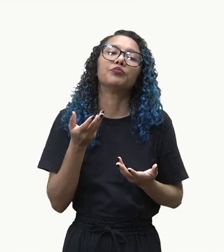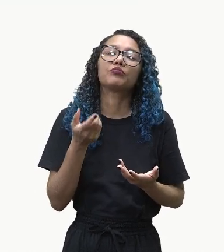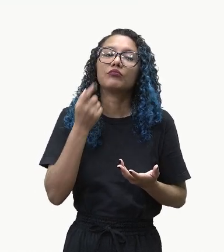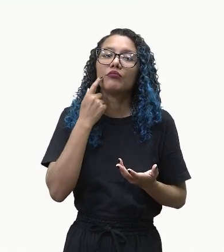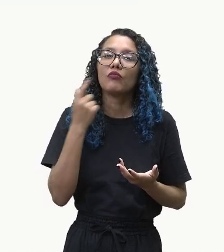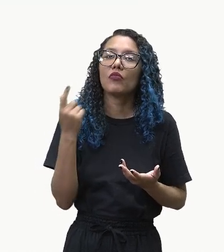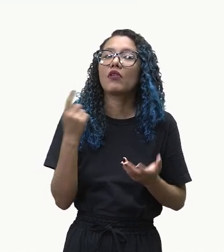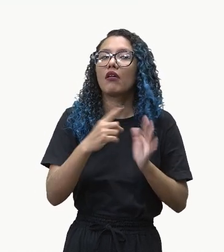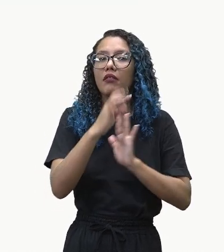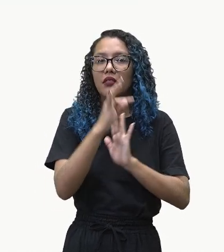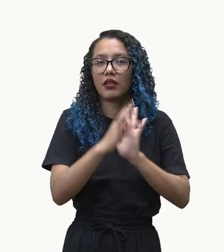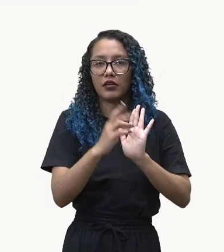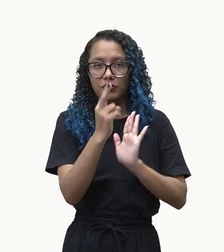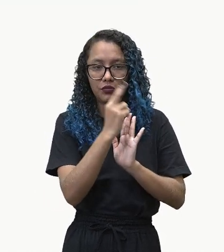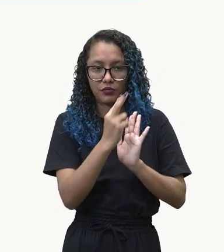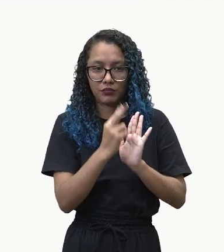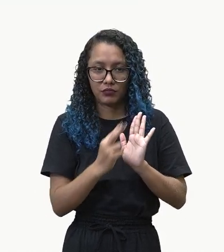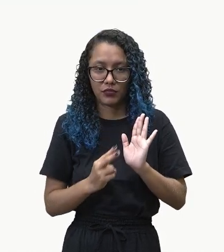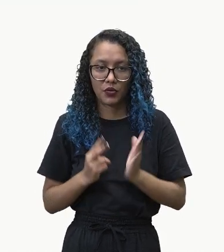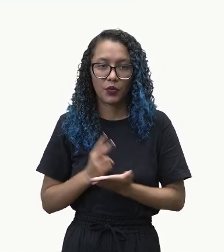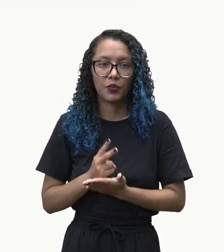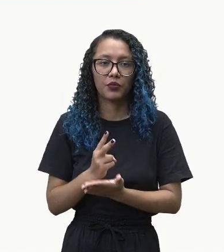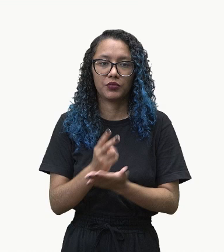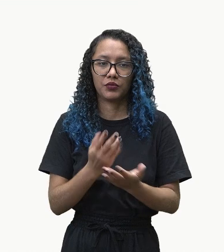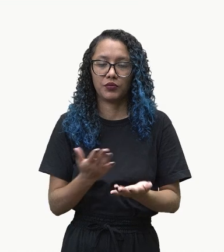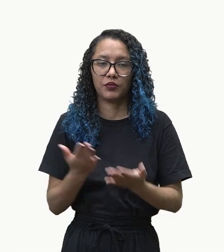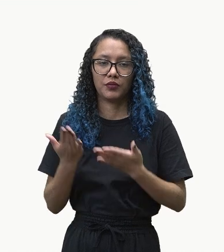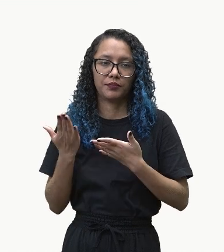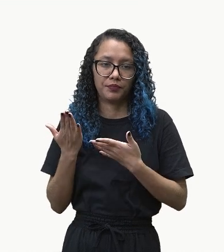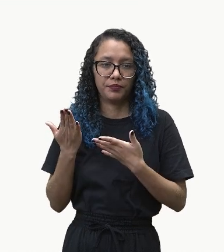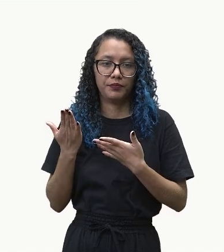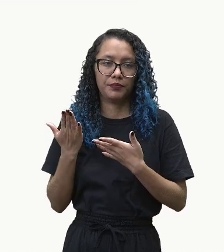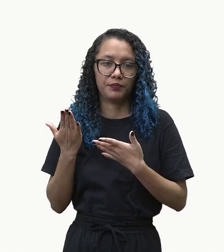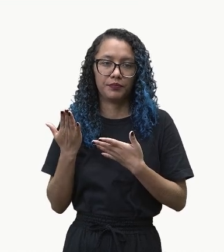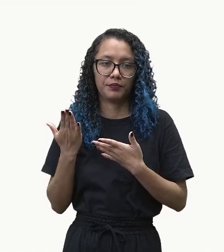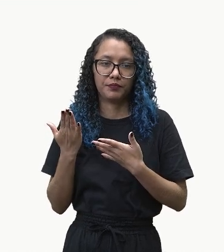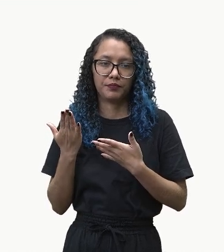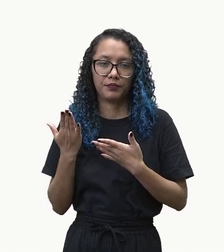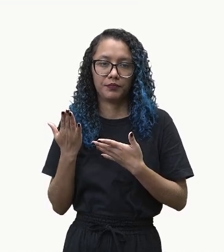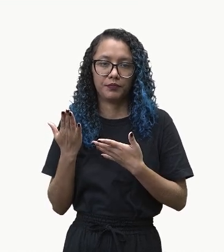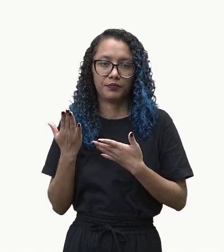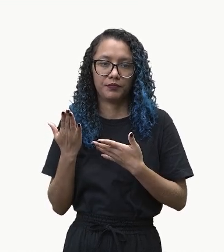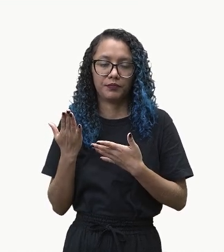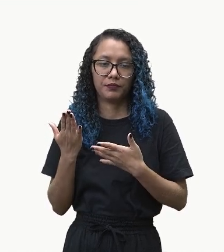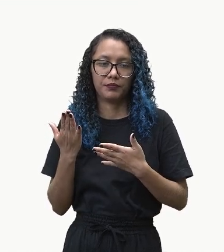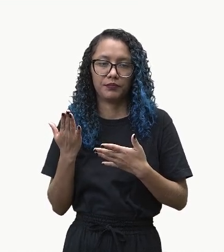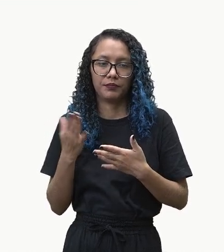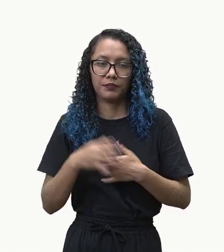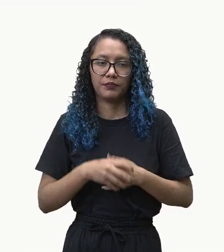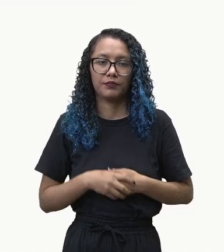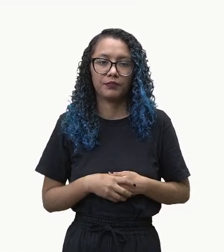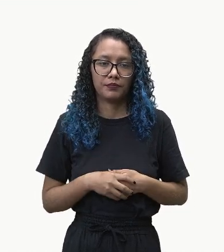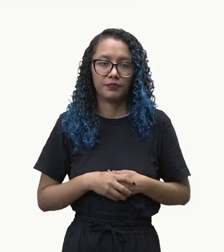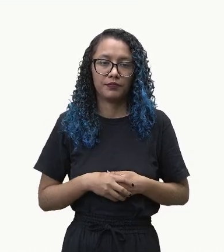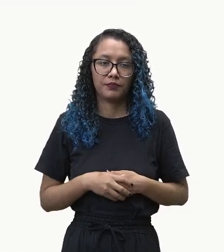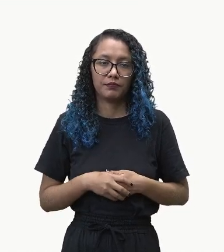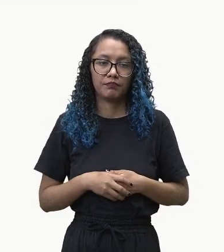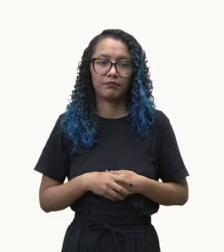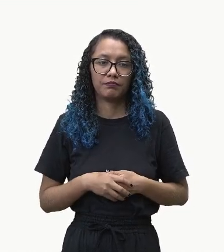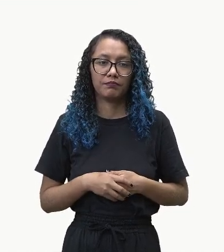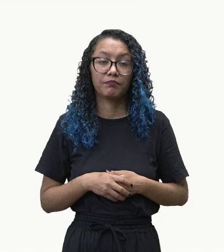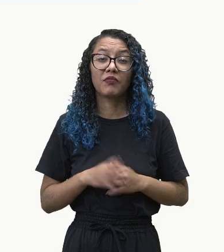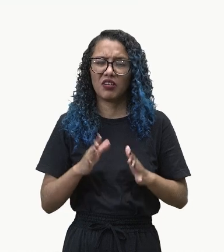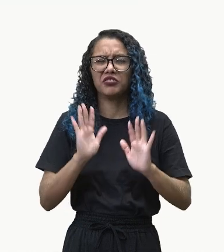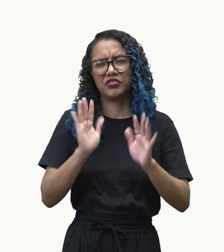um retrato mental do objeto en el receptor del mensaje. Aquilo que a